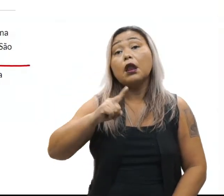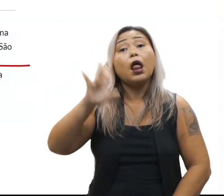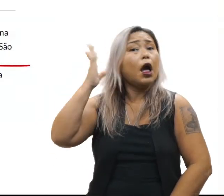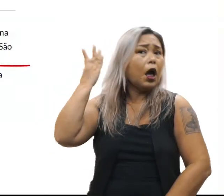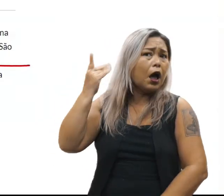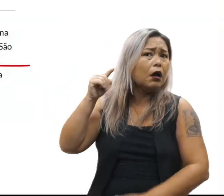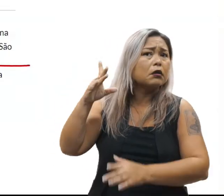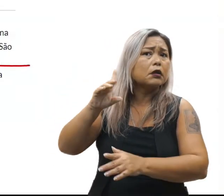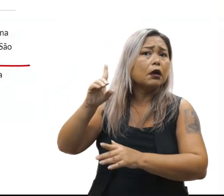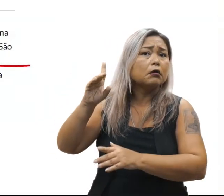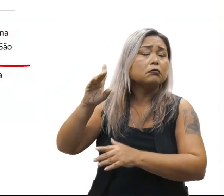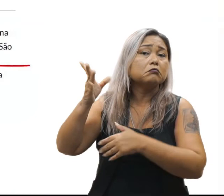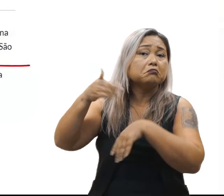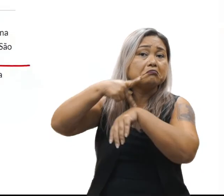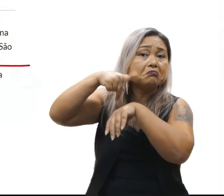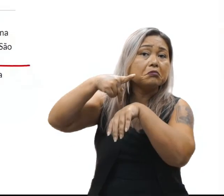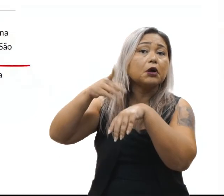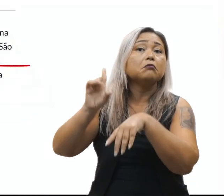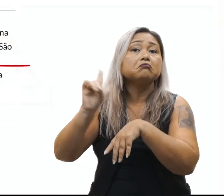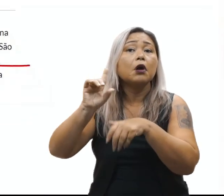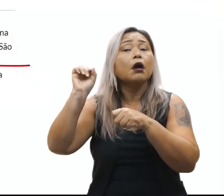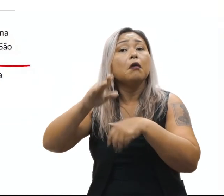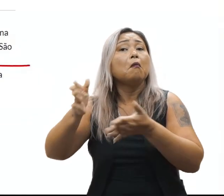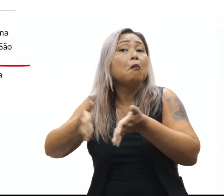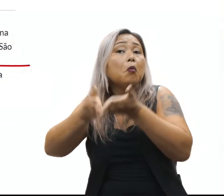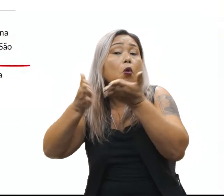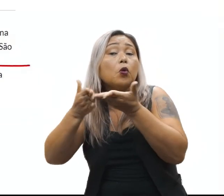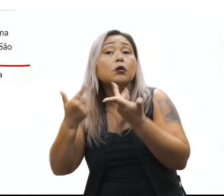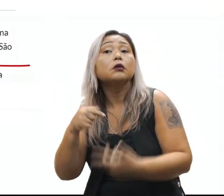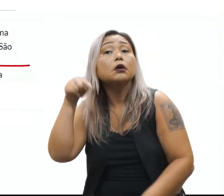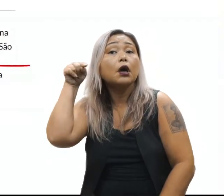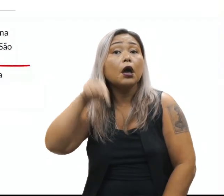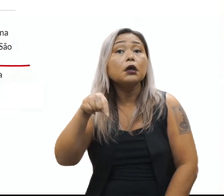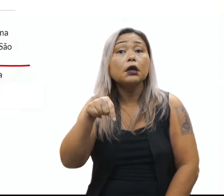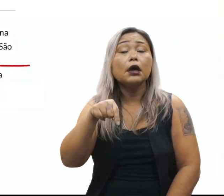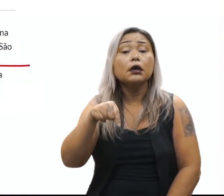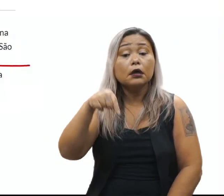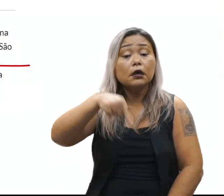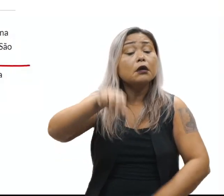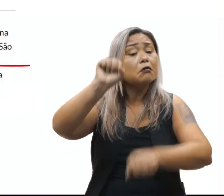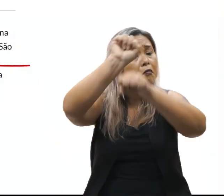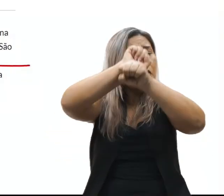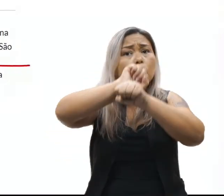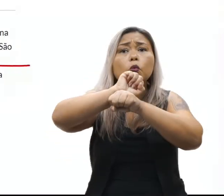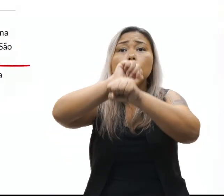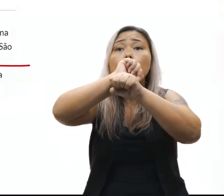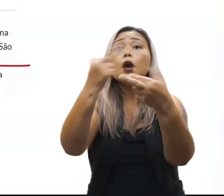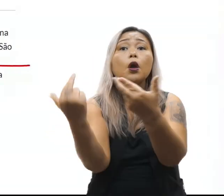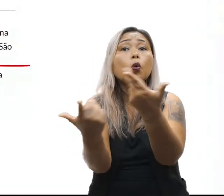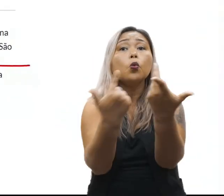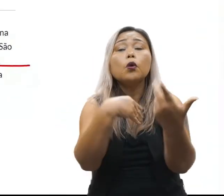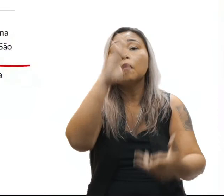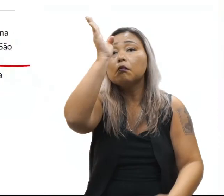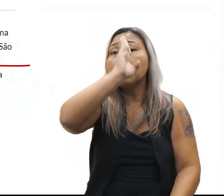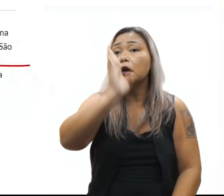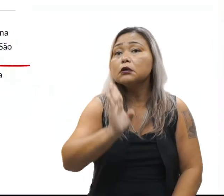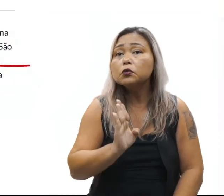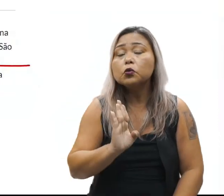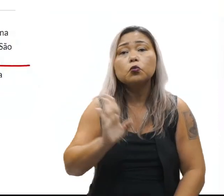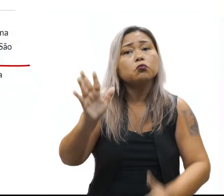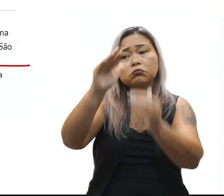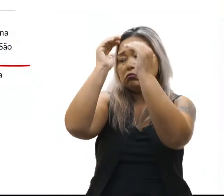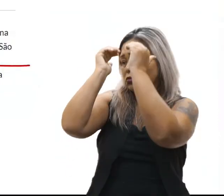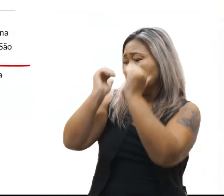pobre, né? E são tratados como verdadeiros escravos aqui no Brasil. Os brasileiros não respeitam